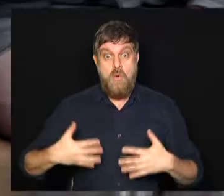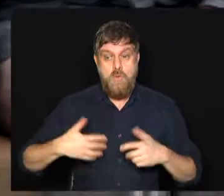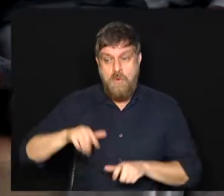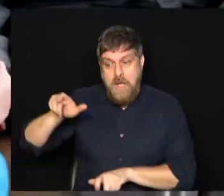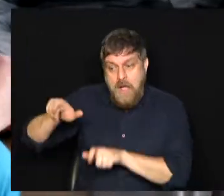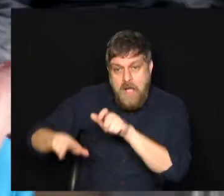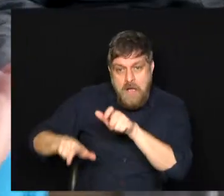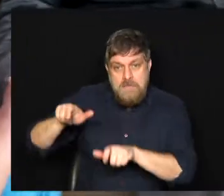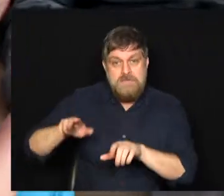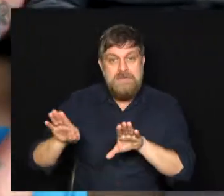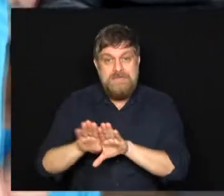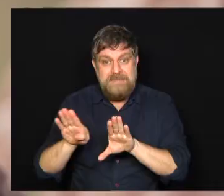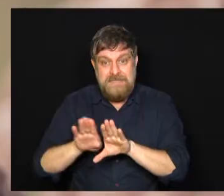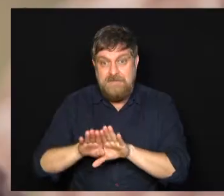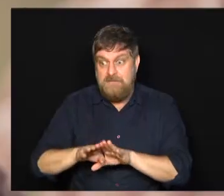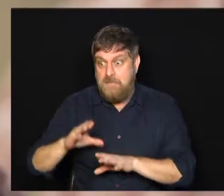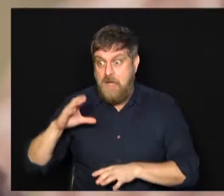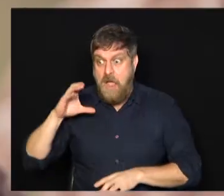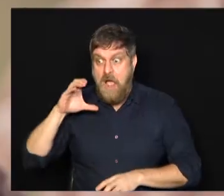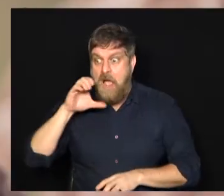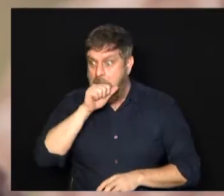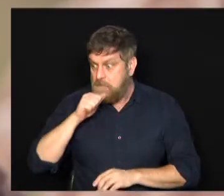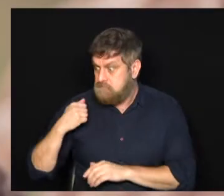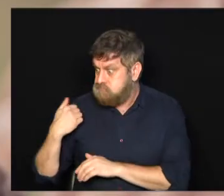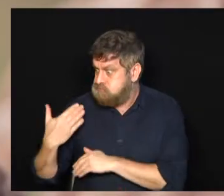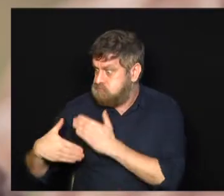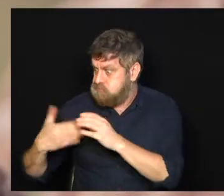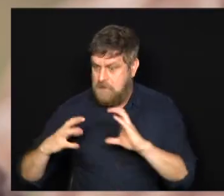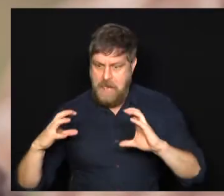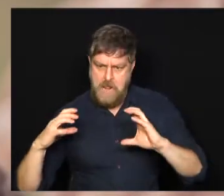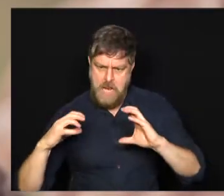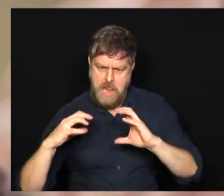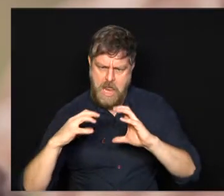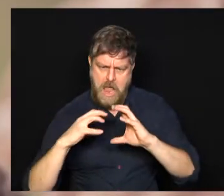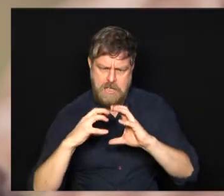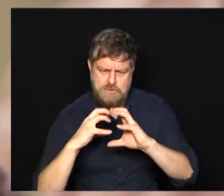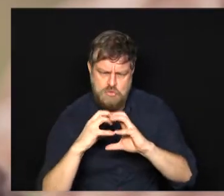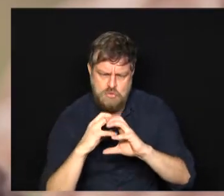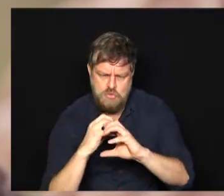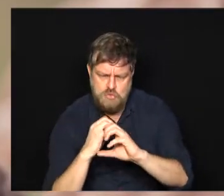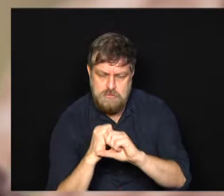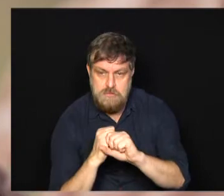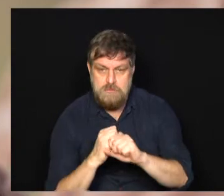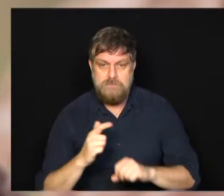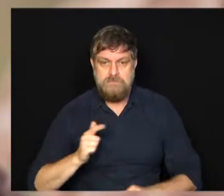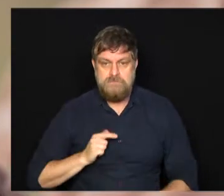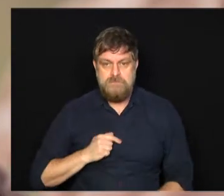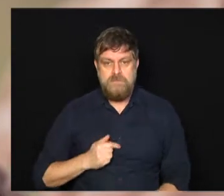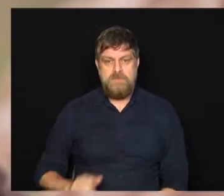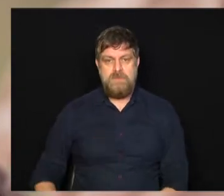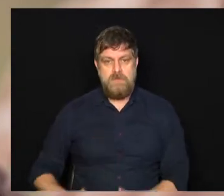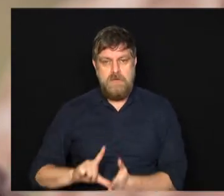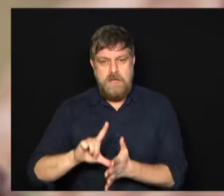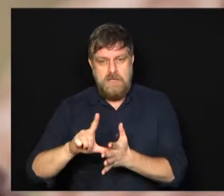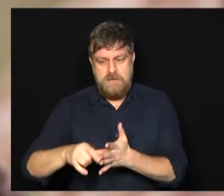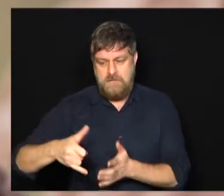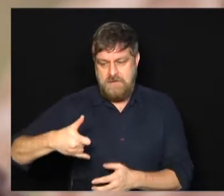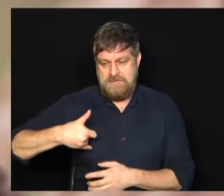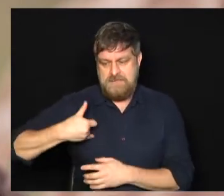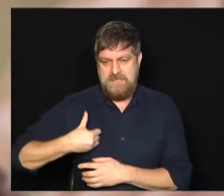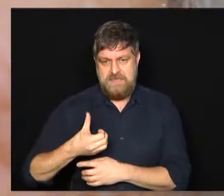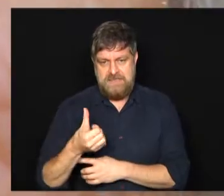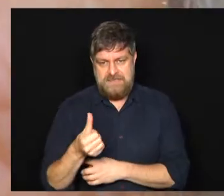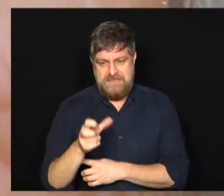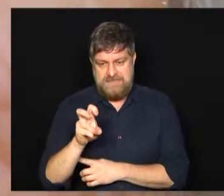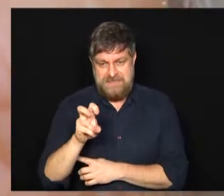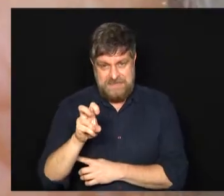costumam ter, inclusive, ter uma doença mais agressiva, de evolução mais rápida, né? Já no início senil, ou seja, a partir dos 65 anos,